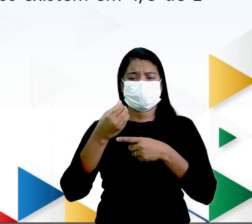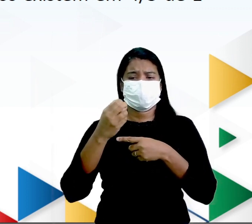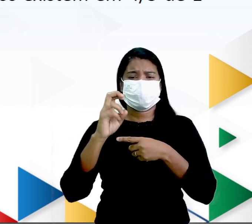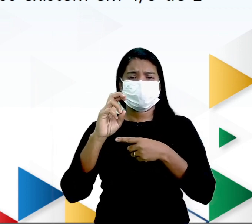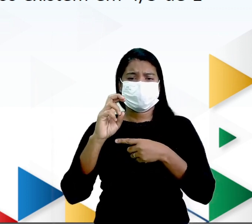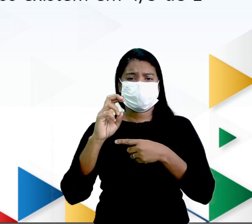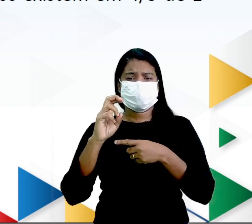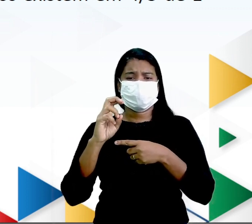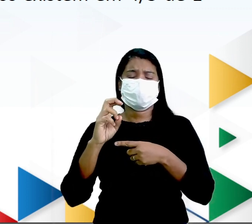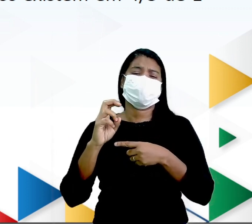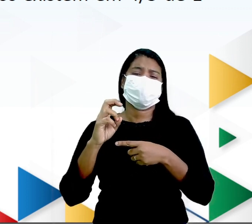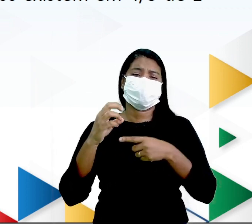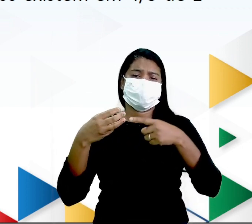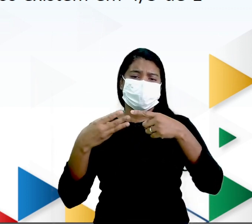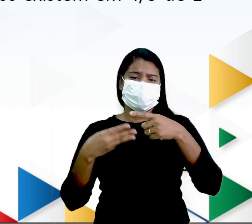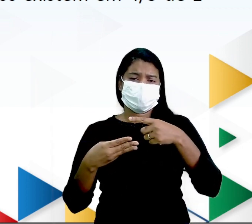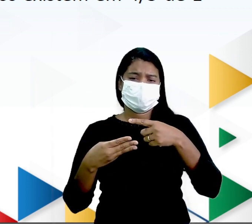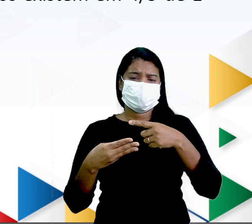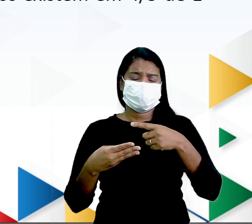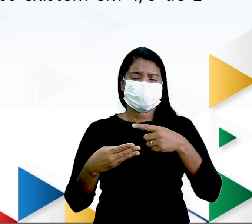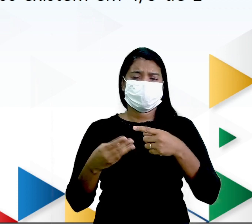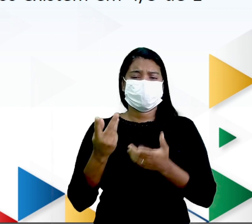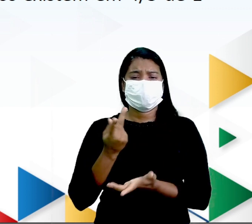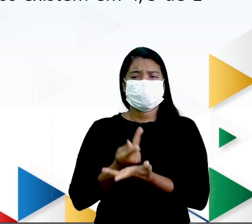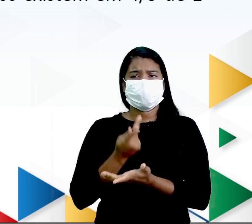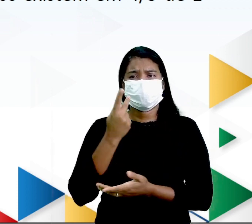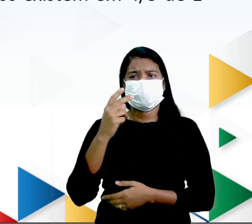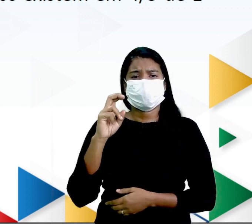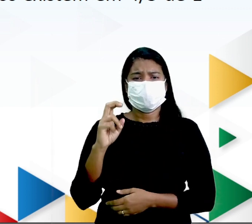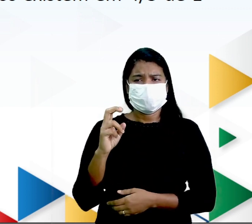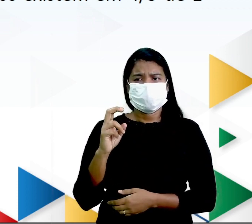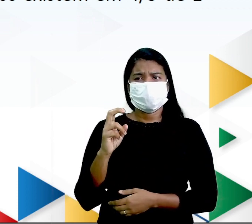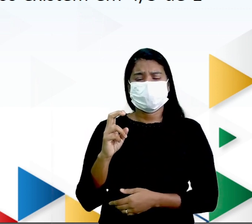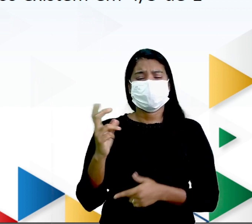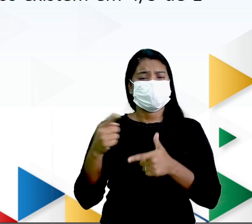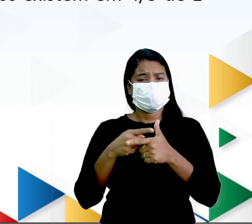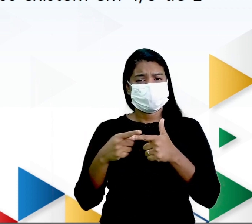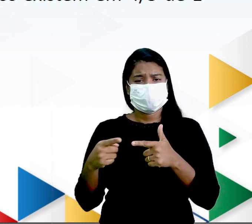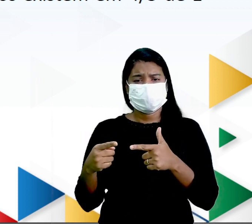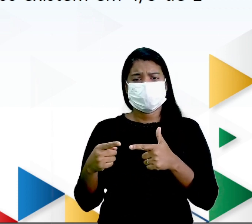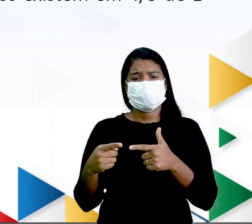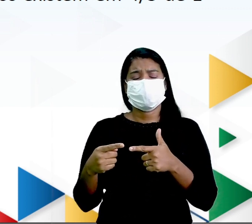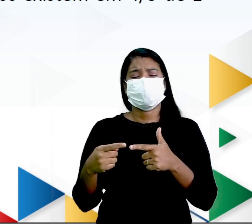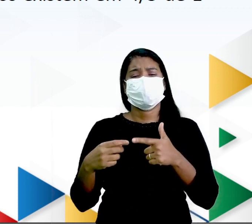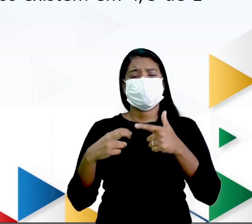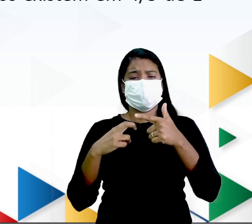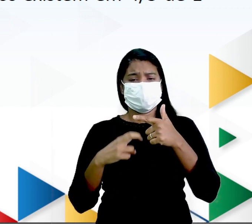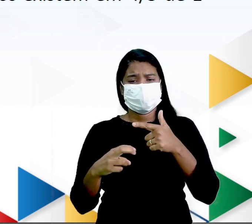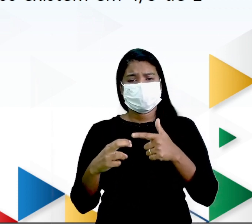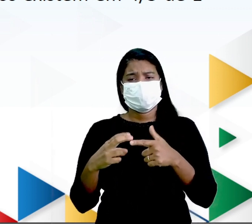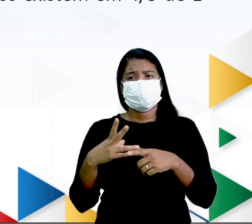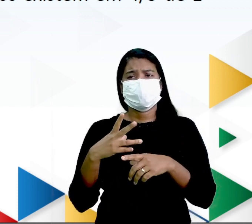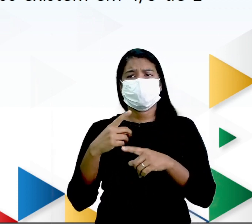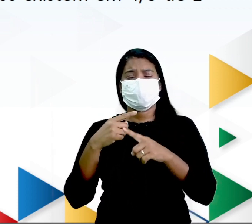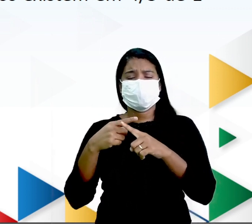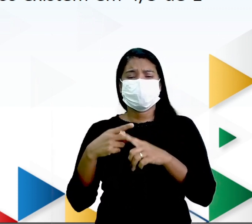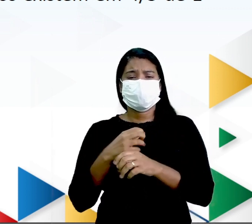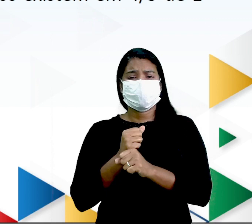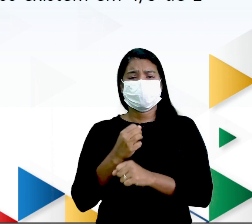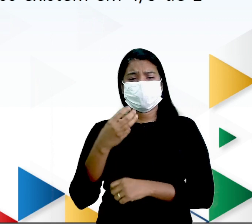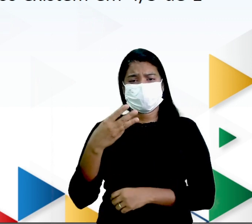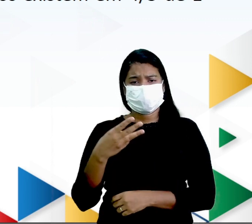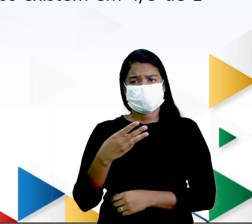resultado dividido por 5. Também poderia dividir 365 por 5 e multiplicar por 3 o resultado. Mas